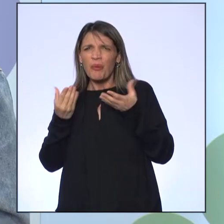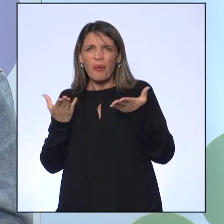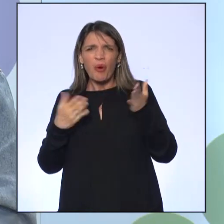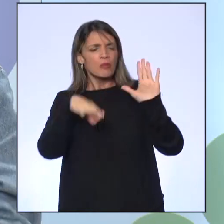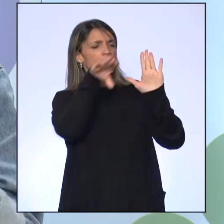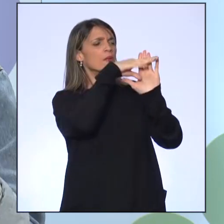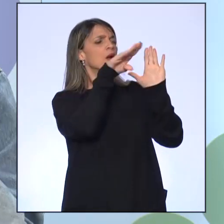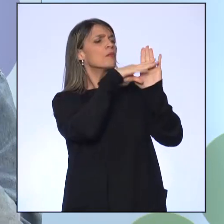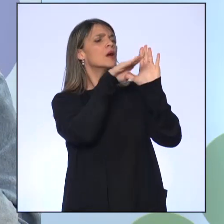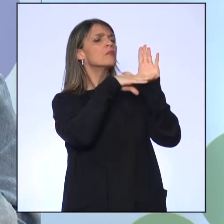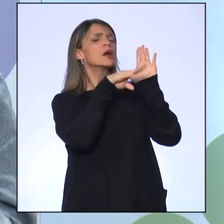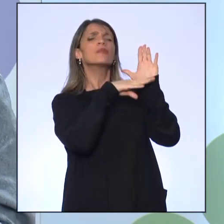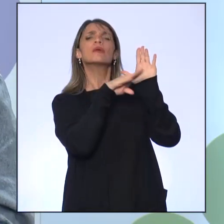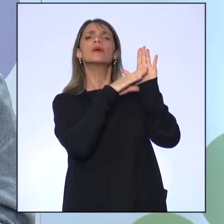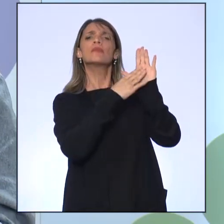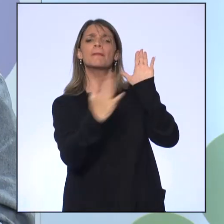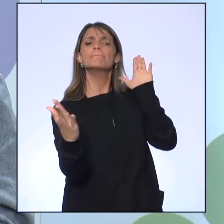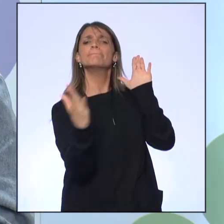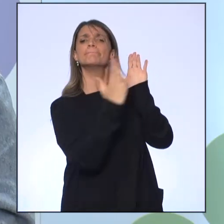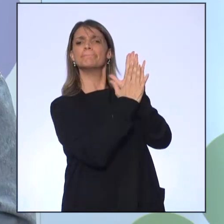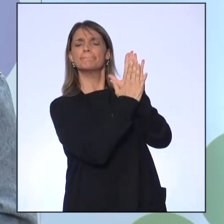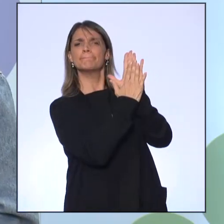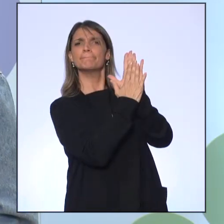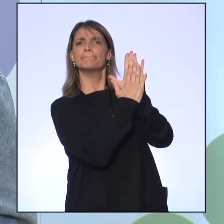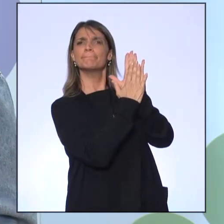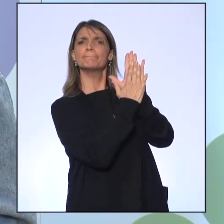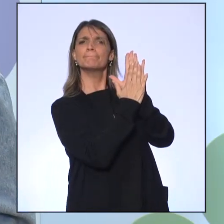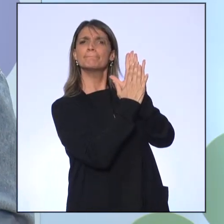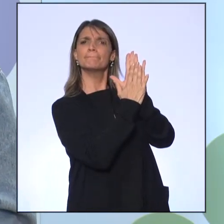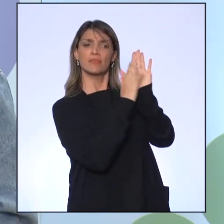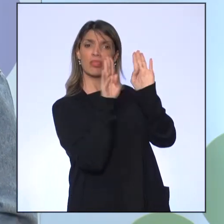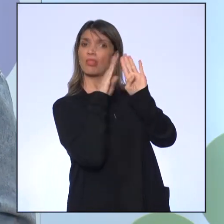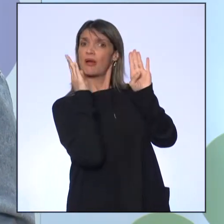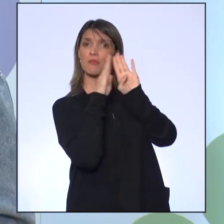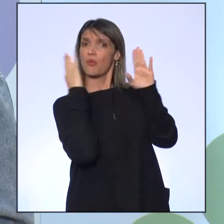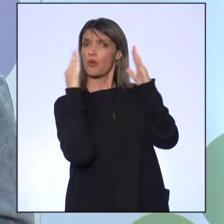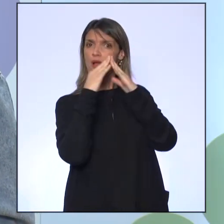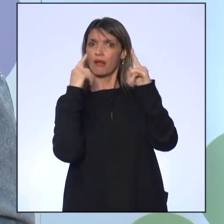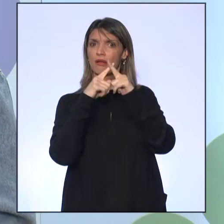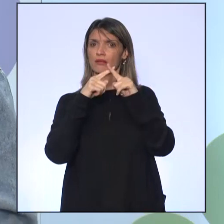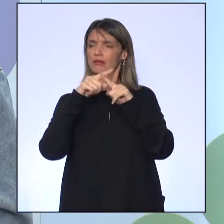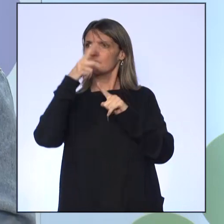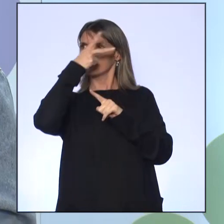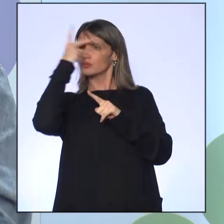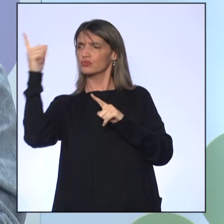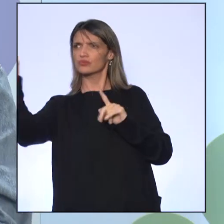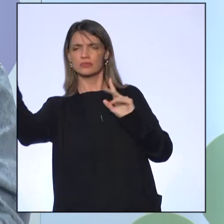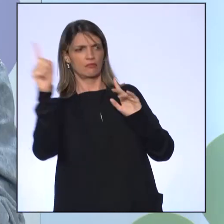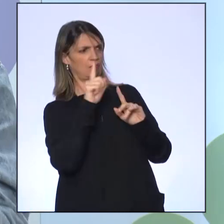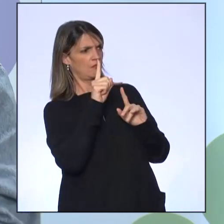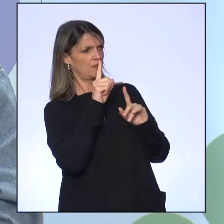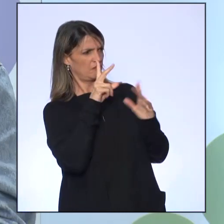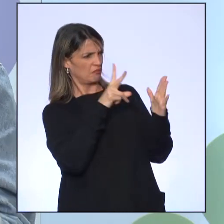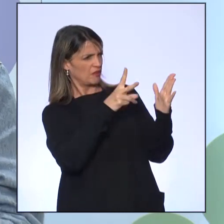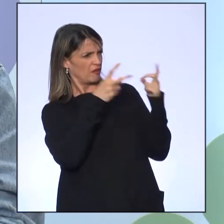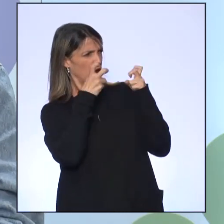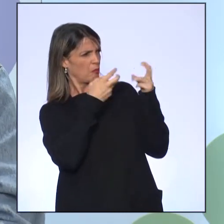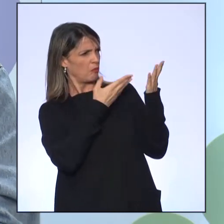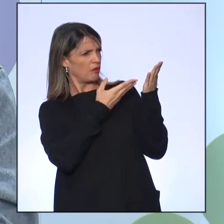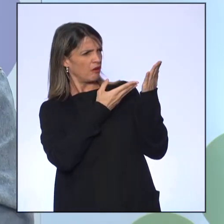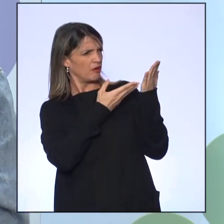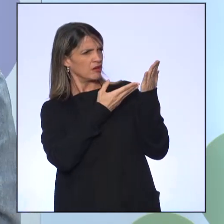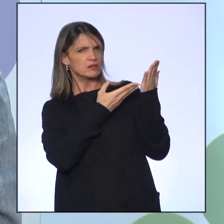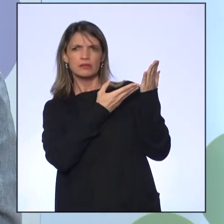encontrou. Ele escreveu e afixou na porta da igreja para que os fiéis, ao chegar ali, se dessem conta ali